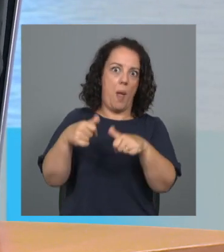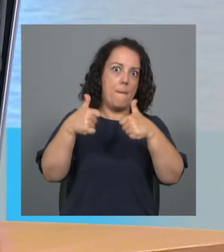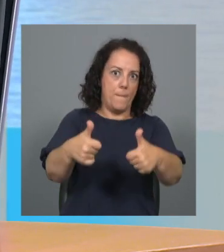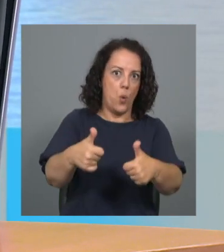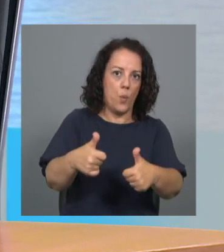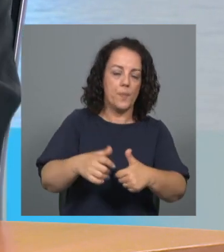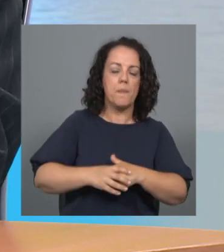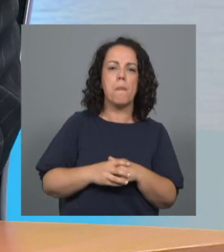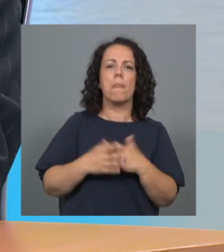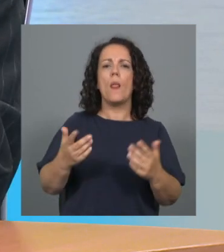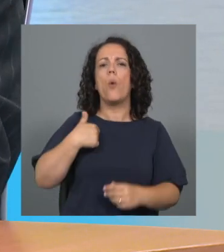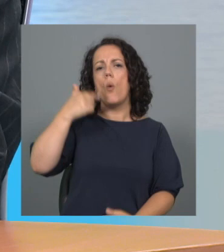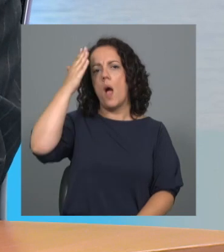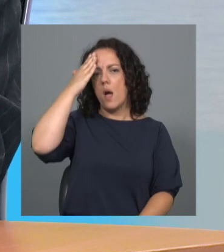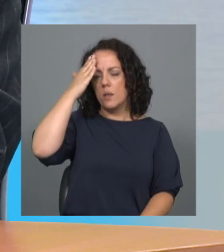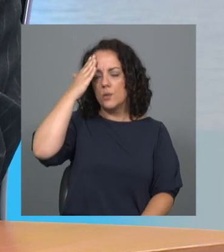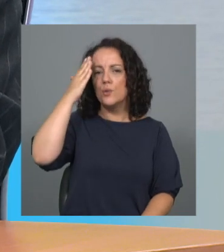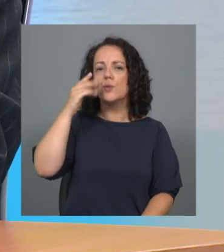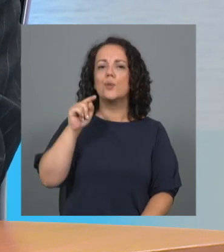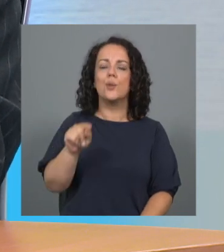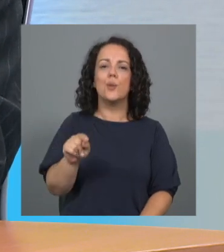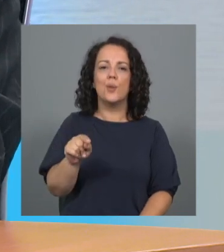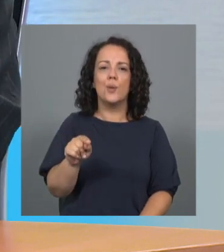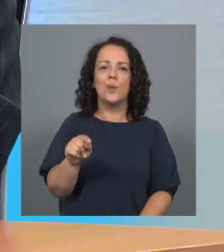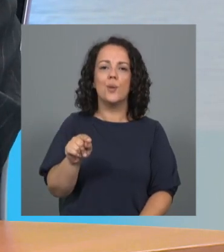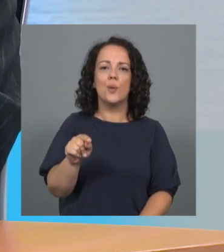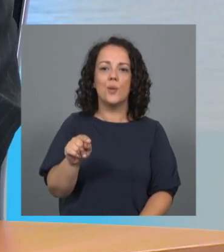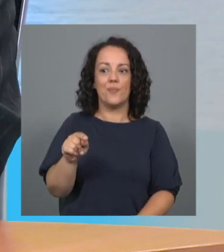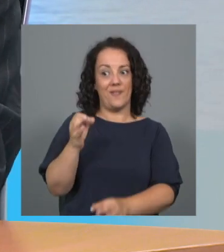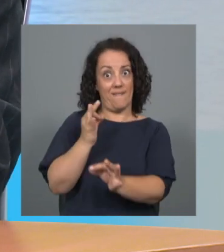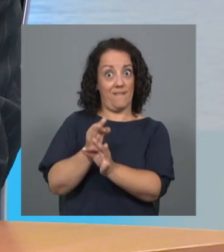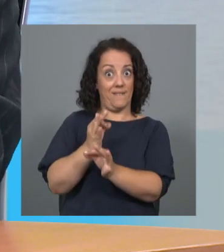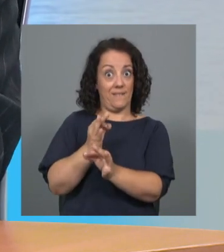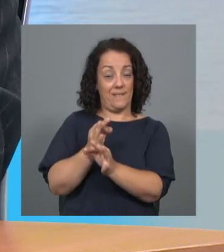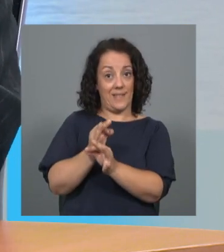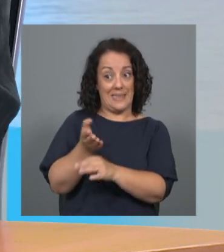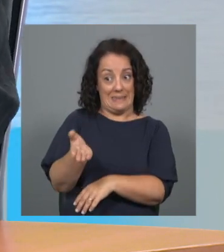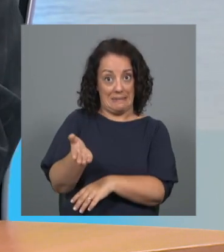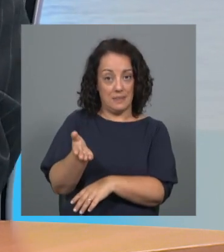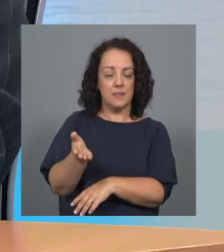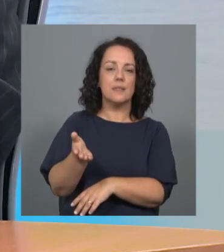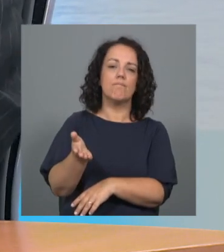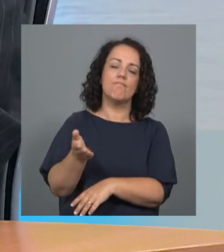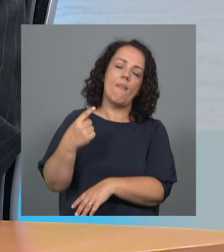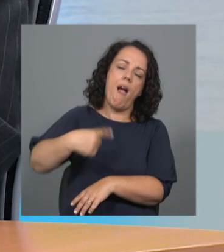Portanto, acho que estão aqui, nestas festas nós temos várias